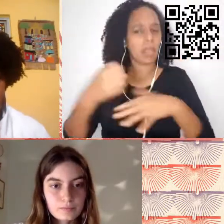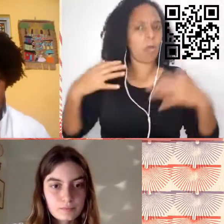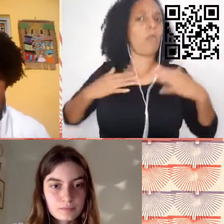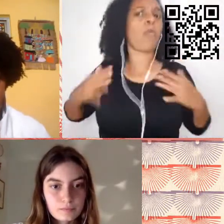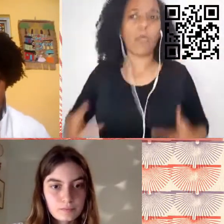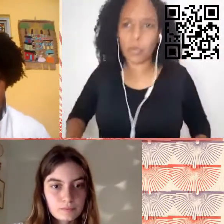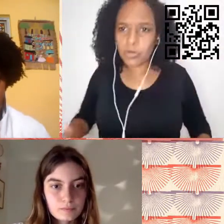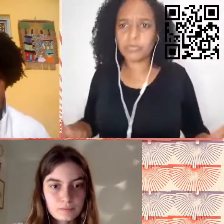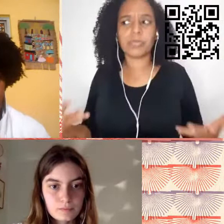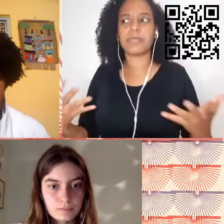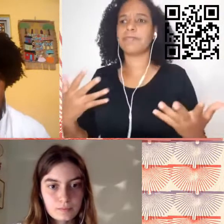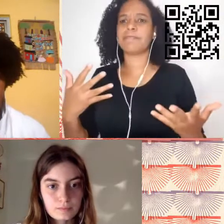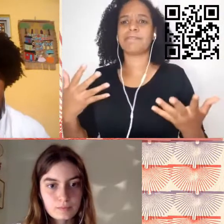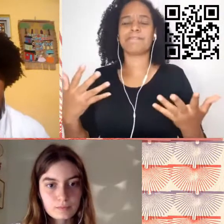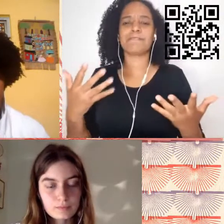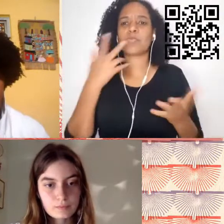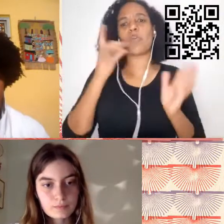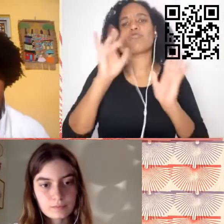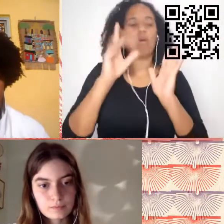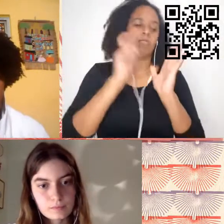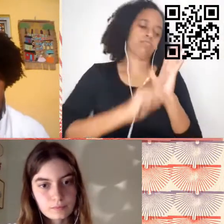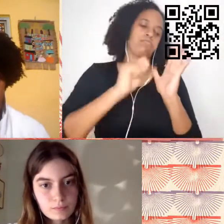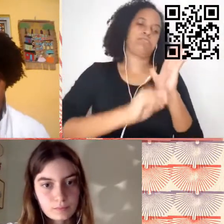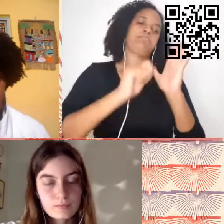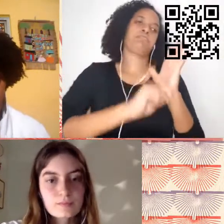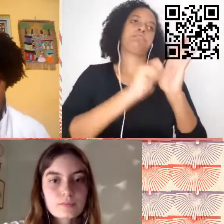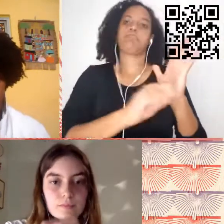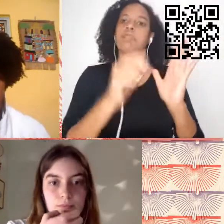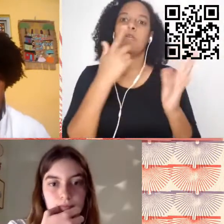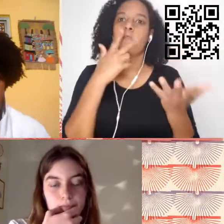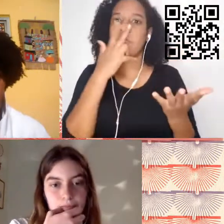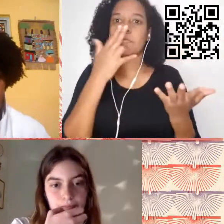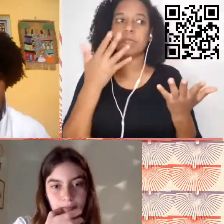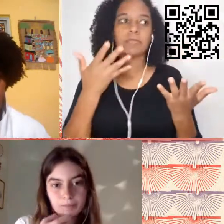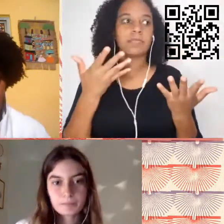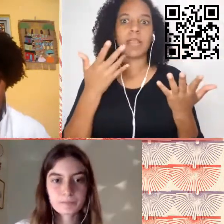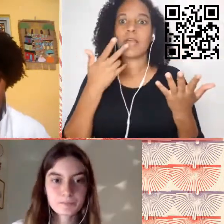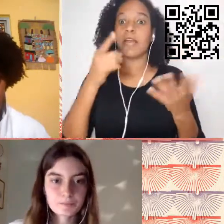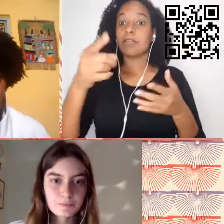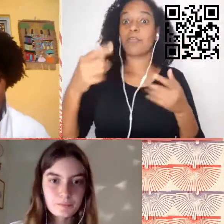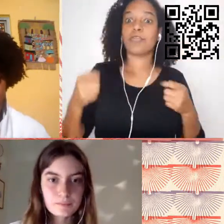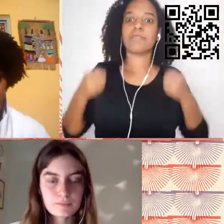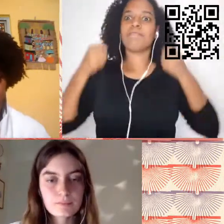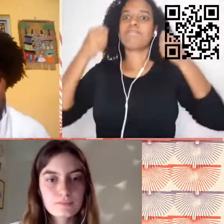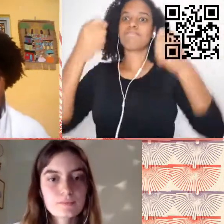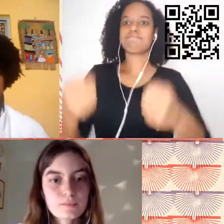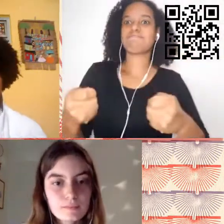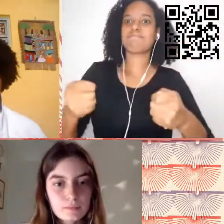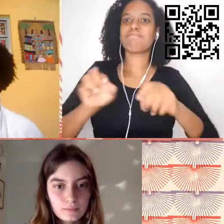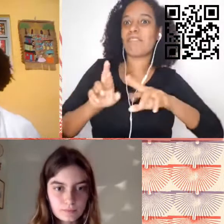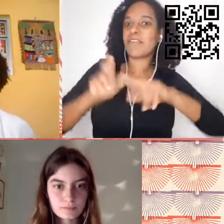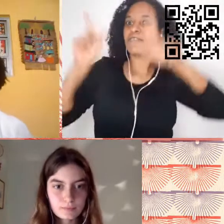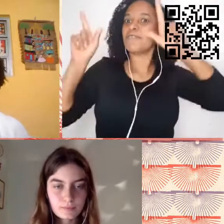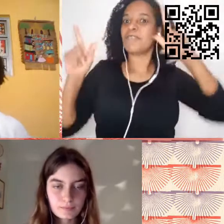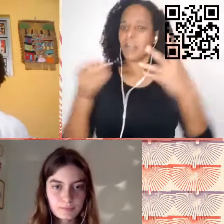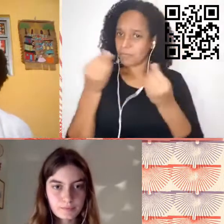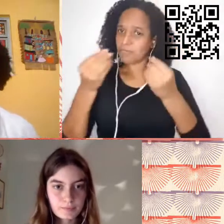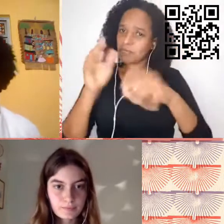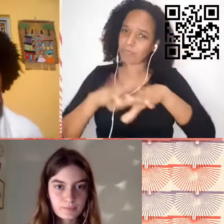questão de escrita, mas que vocês fazem manifestações de formas bem diferentes, né? E se você puder falar um